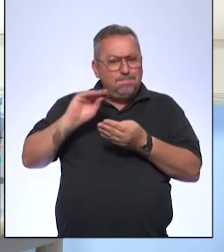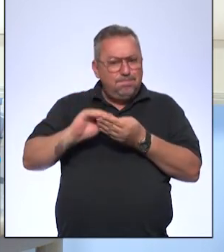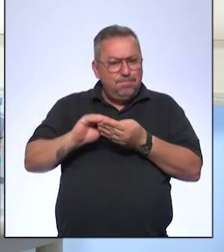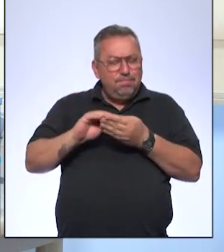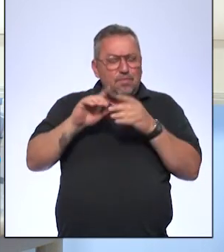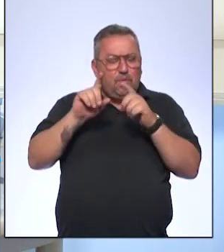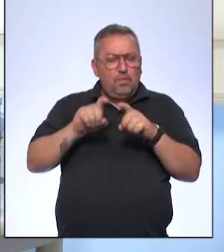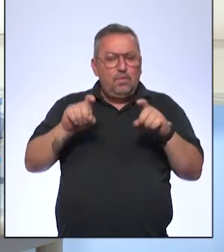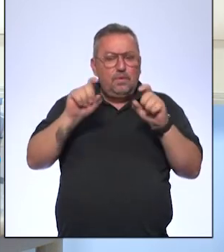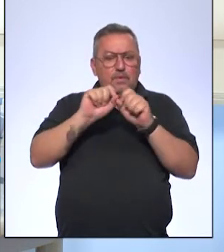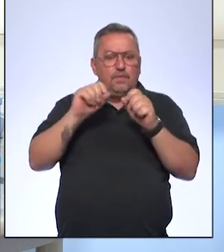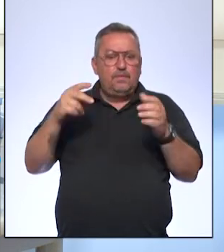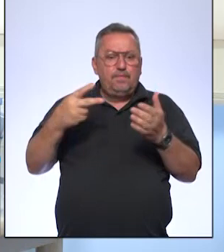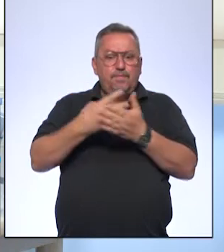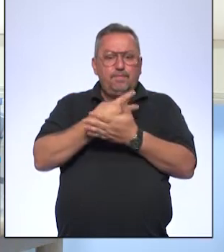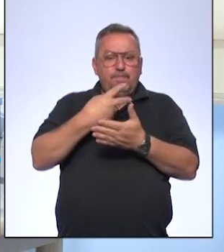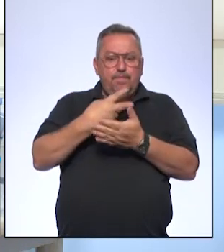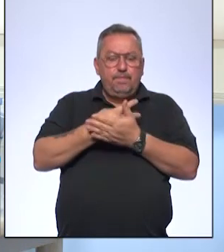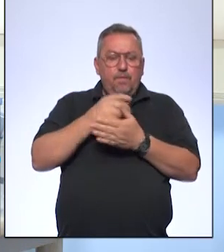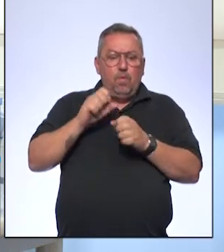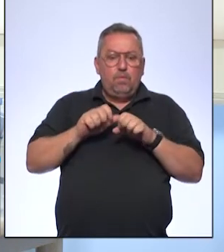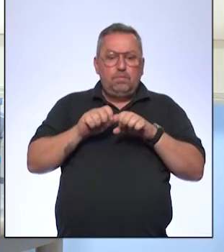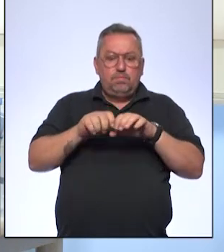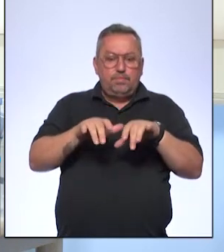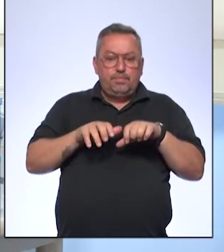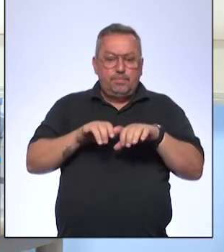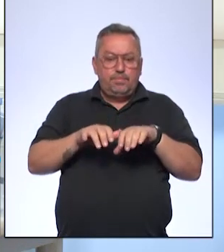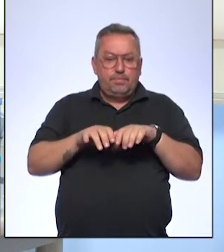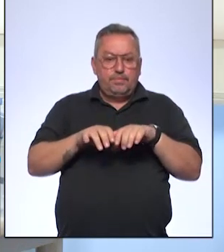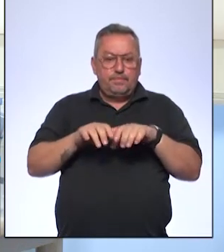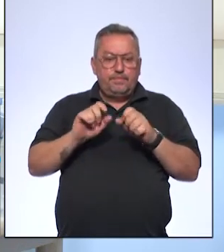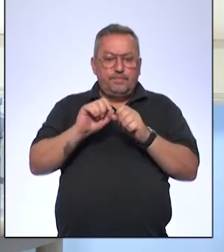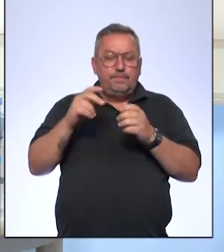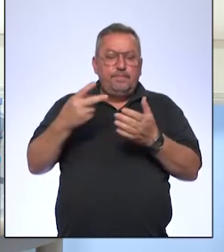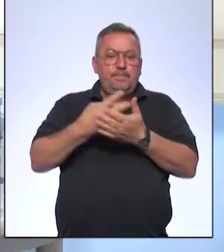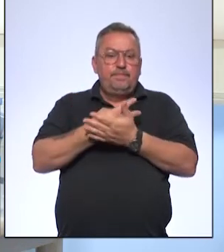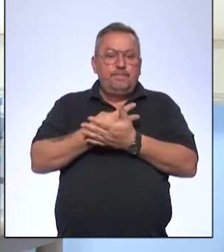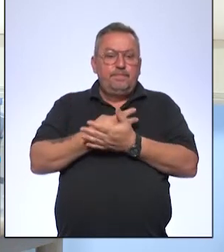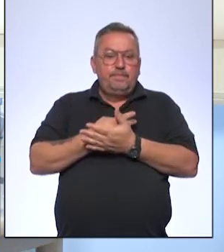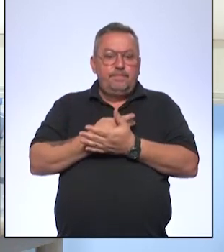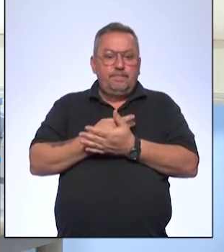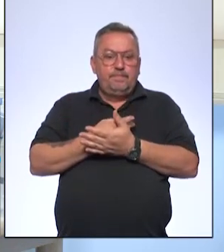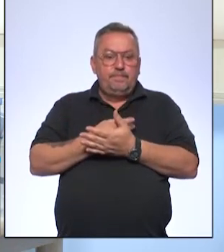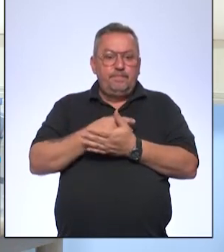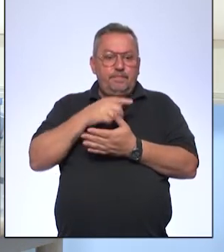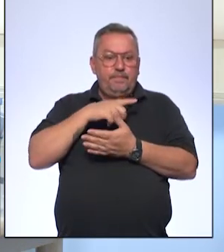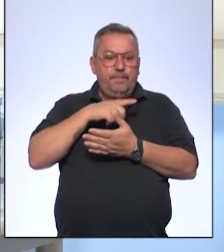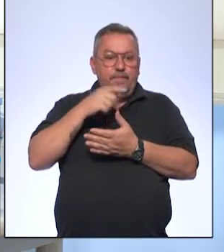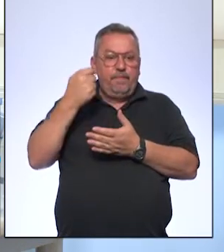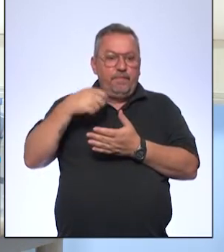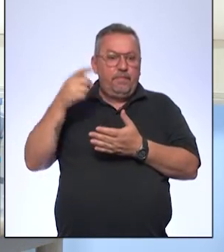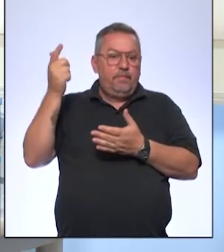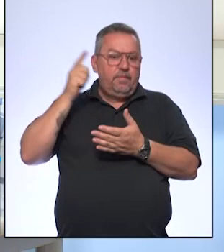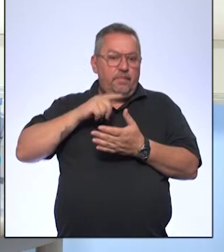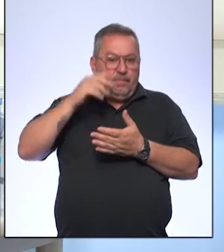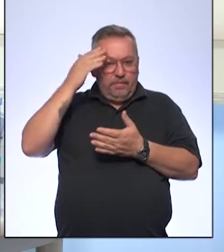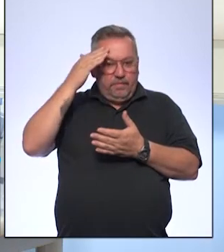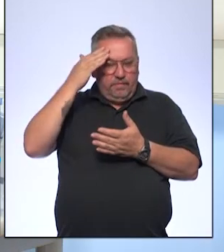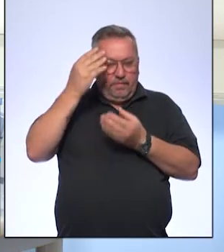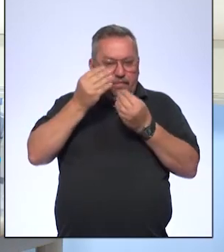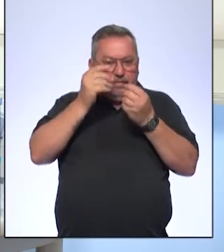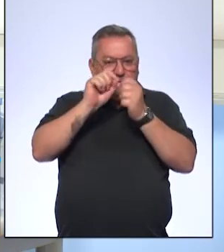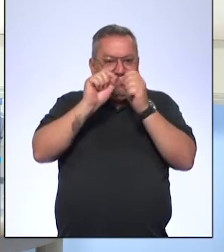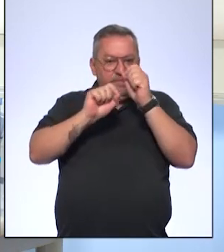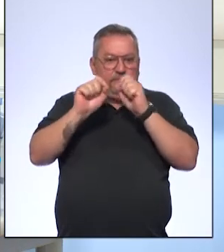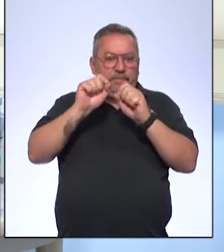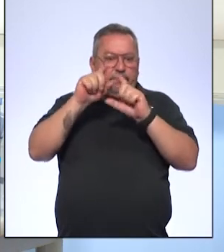cometeu algum erro ou alguma digitação que o computador fez um gráfico errado. Então nós temos que entender como constrói esse gráfico.